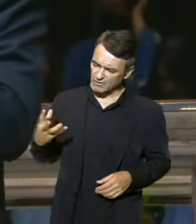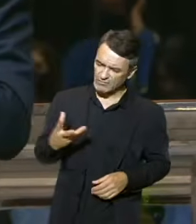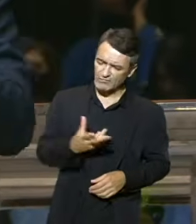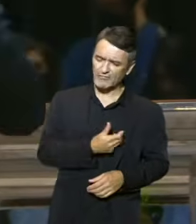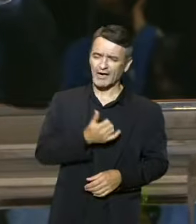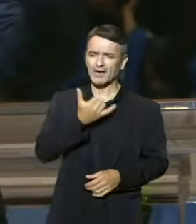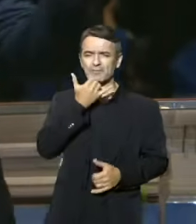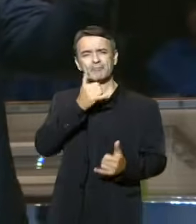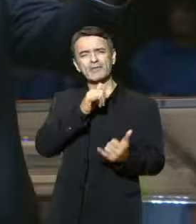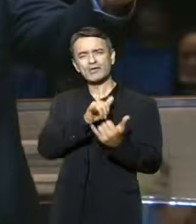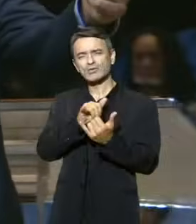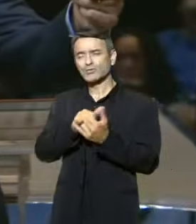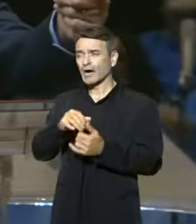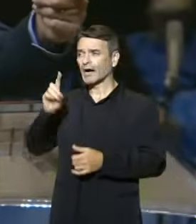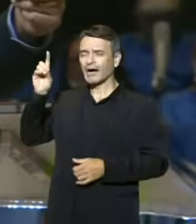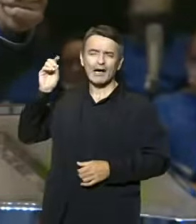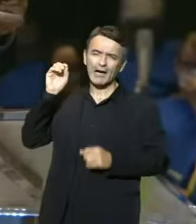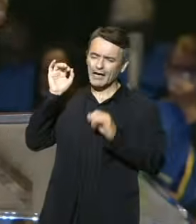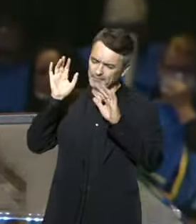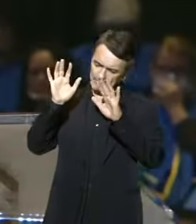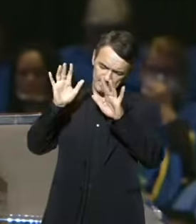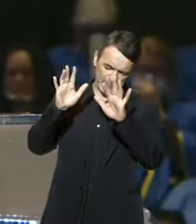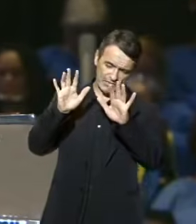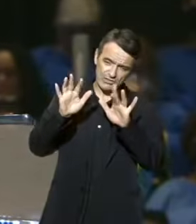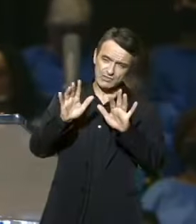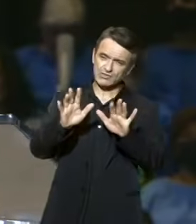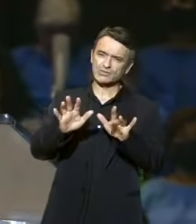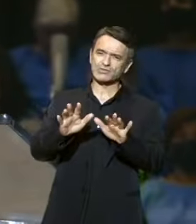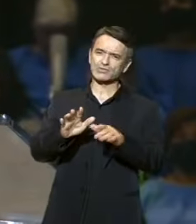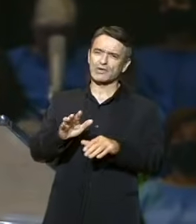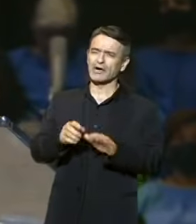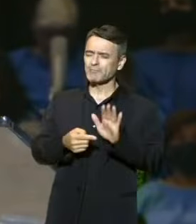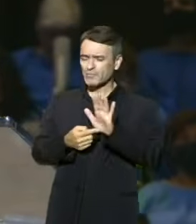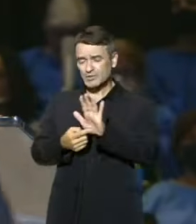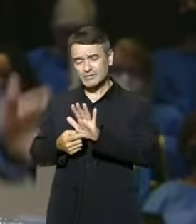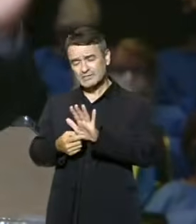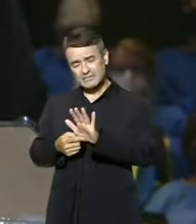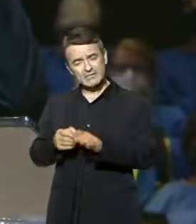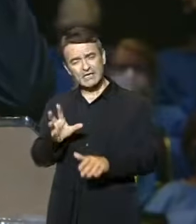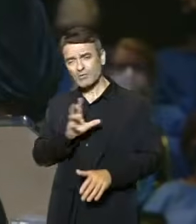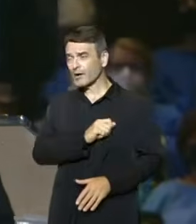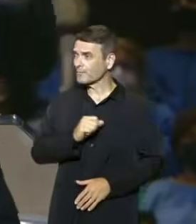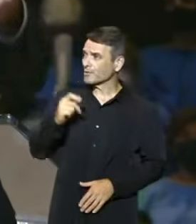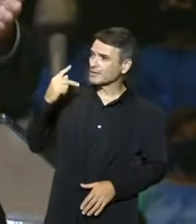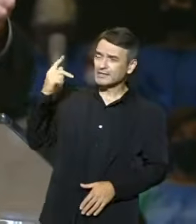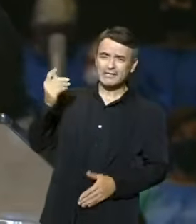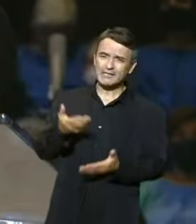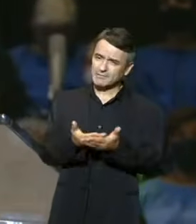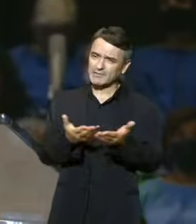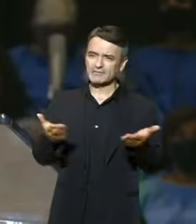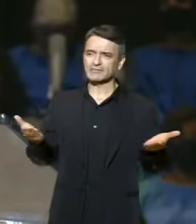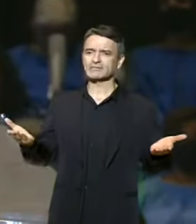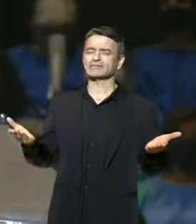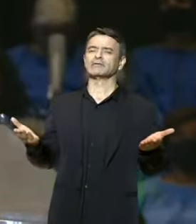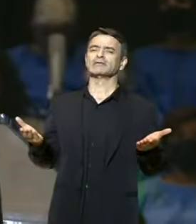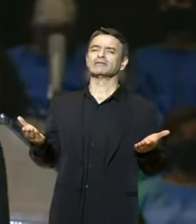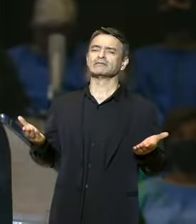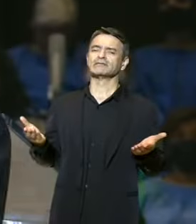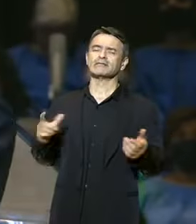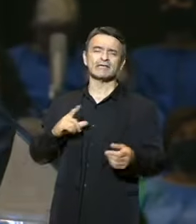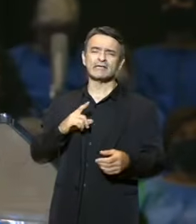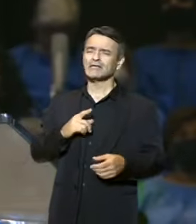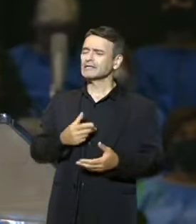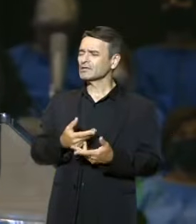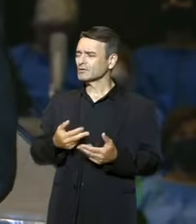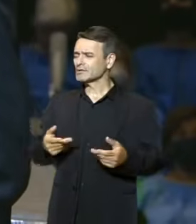perdoar, quer abençoar de novo, quer mostrar o amor dele de novo. Tem provisão do Deus Todo-Poderoso para a